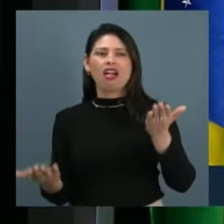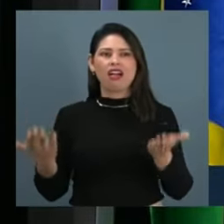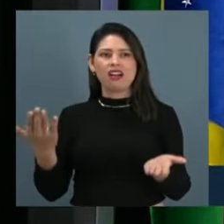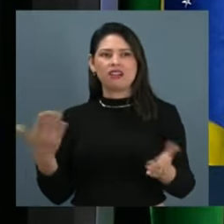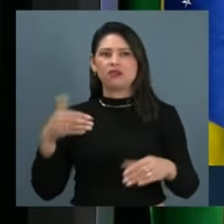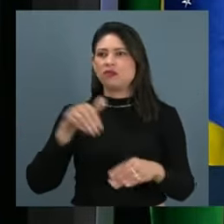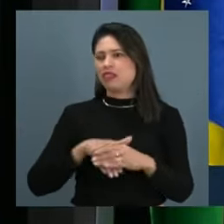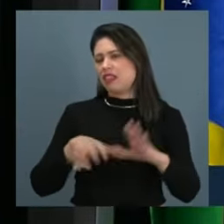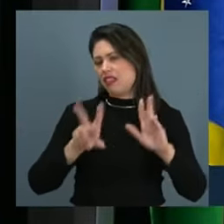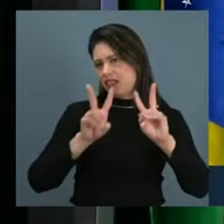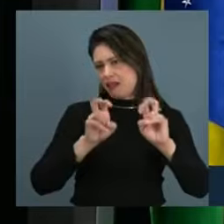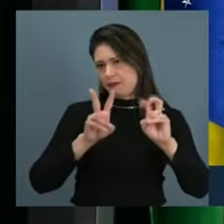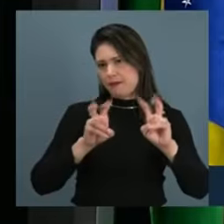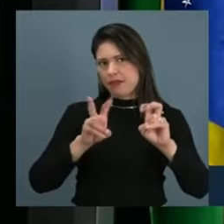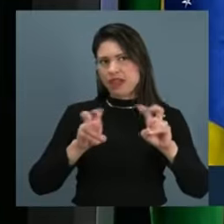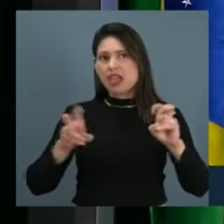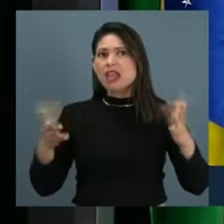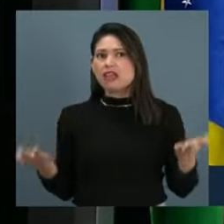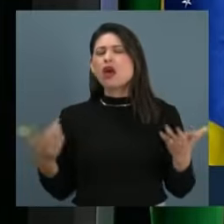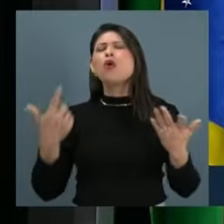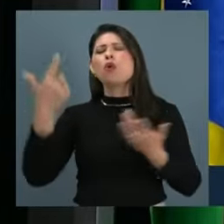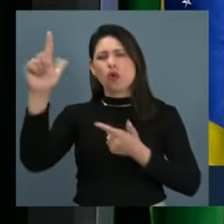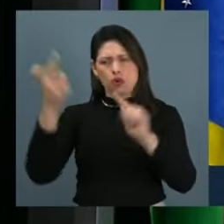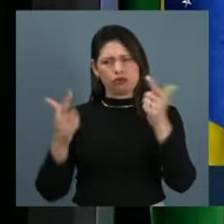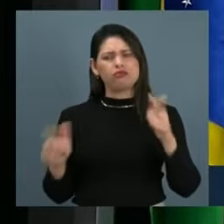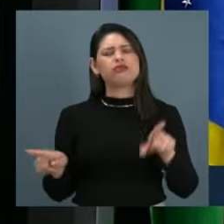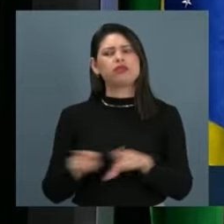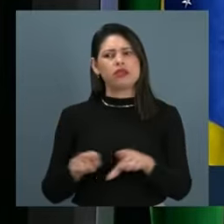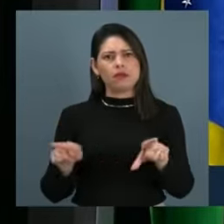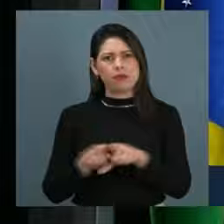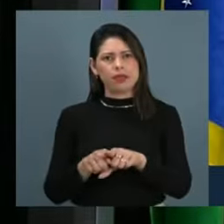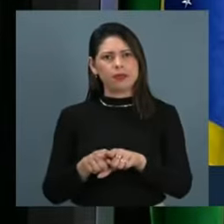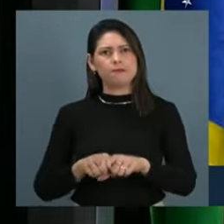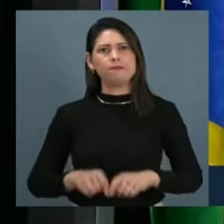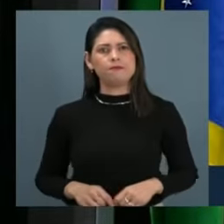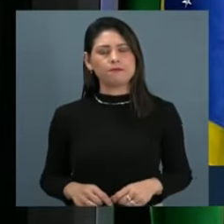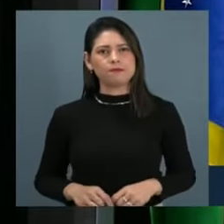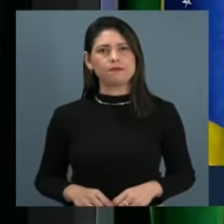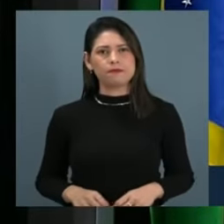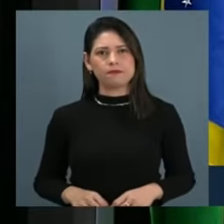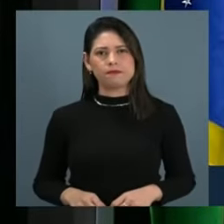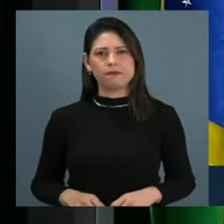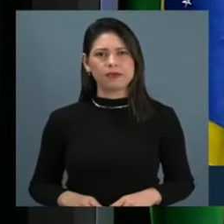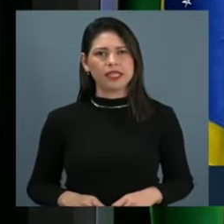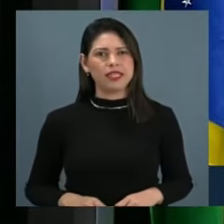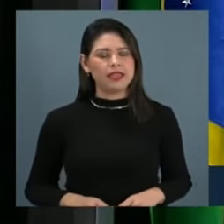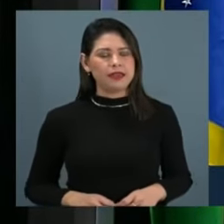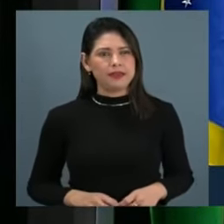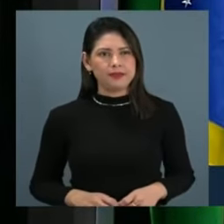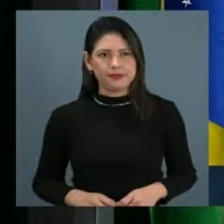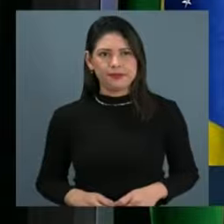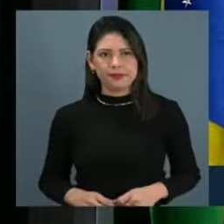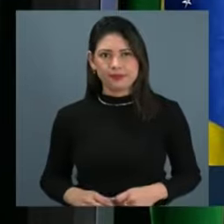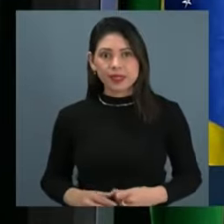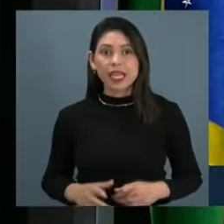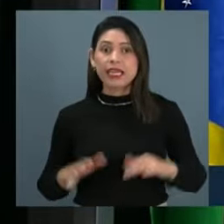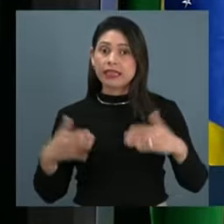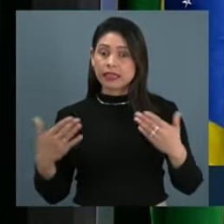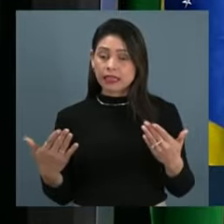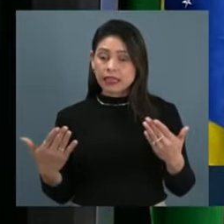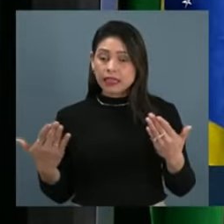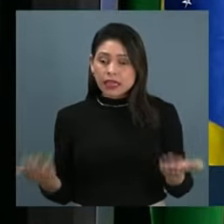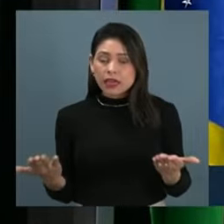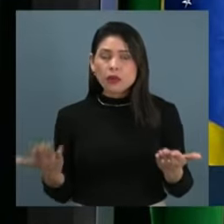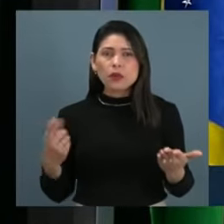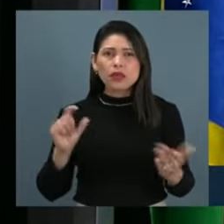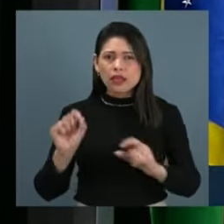E outros casos também. Mas ambas as iniciativas,